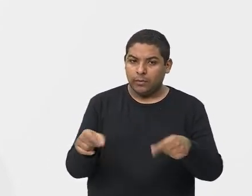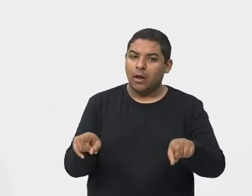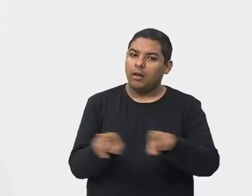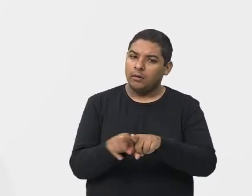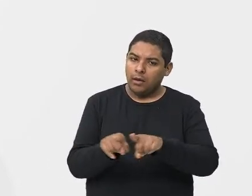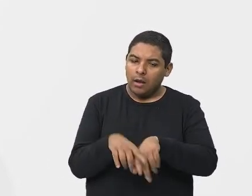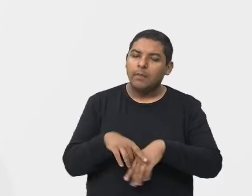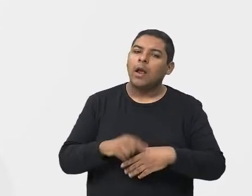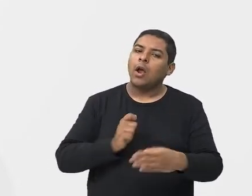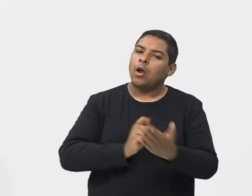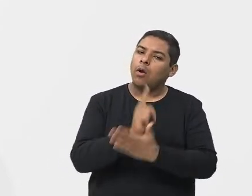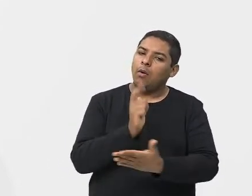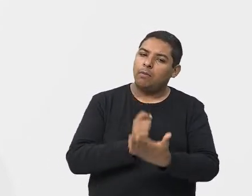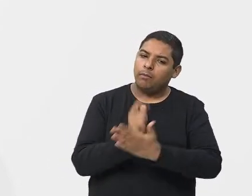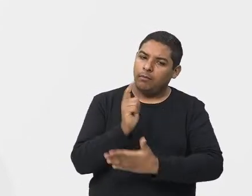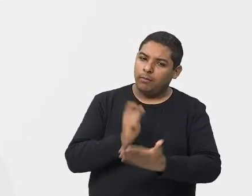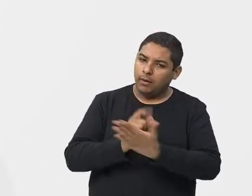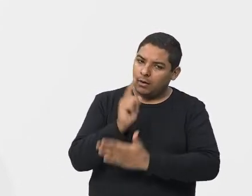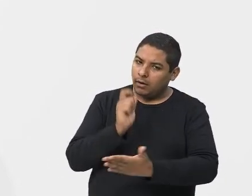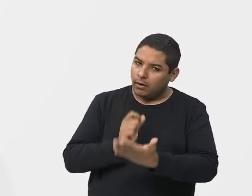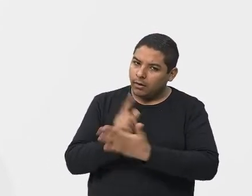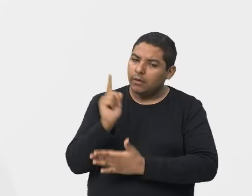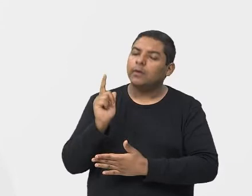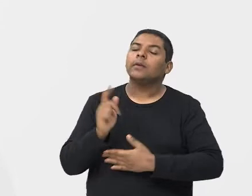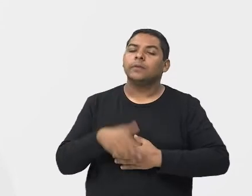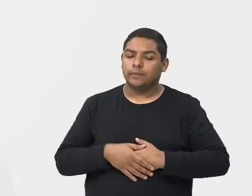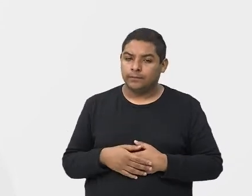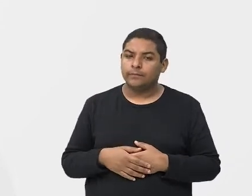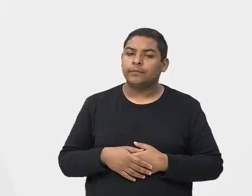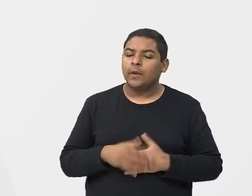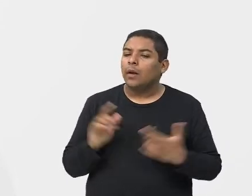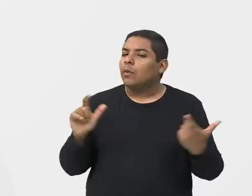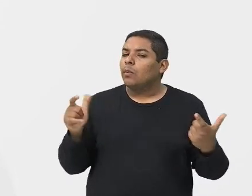comprando bastante, até por causa da escassez de minérios